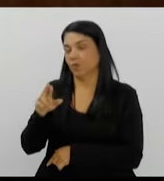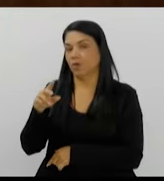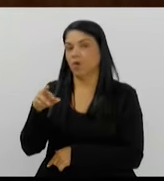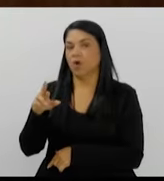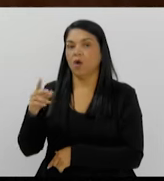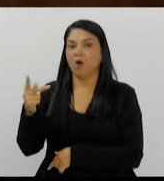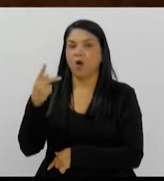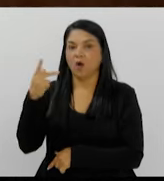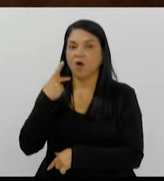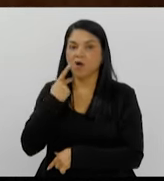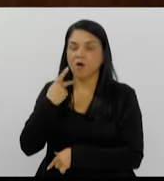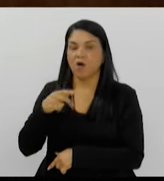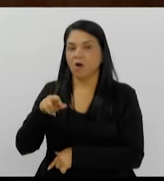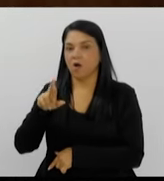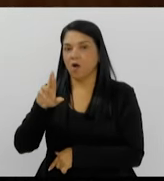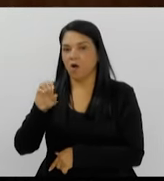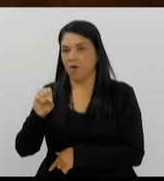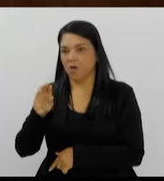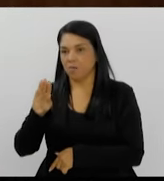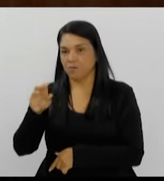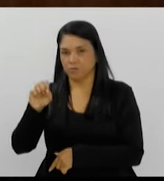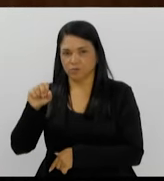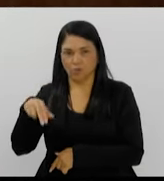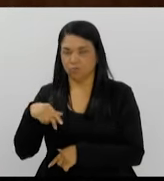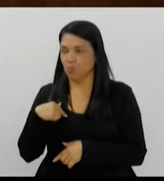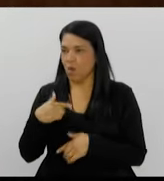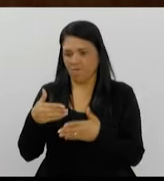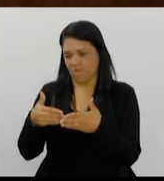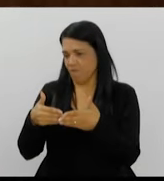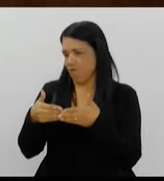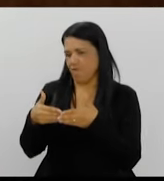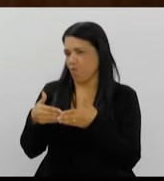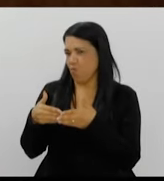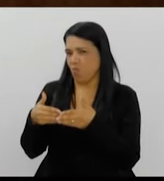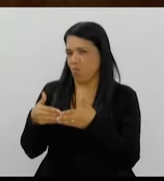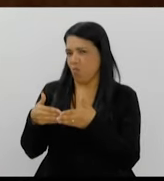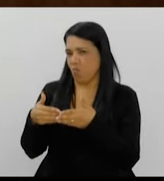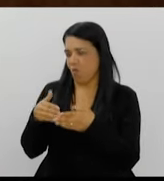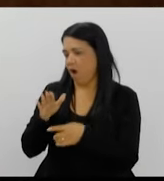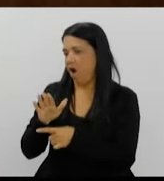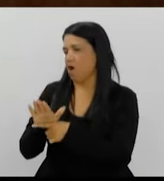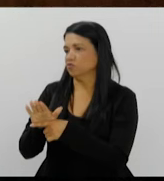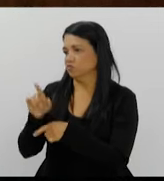fazendo nenhum favor para os senhores os senhores hoje